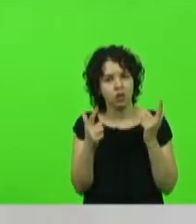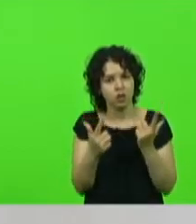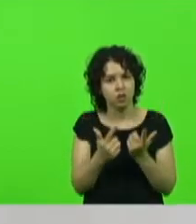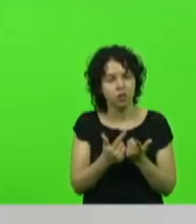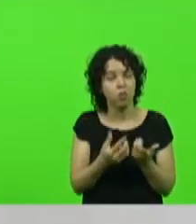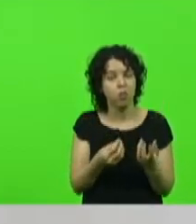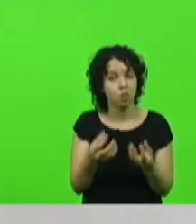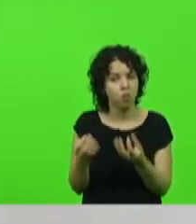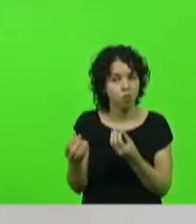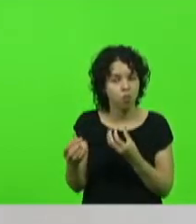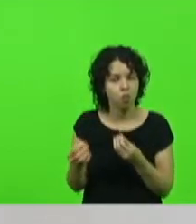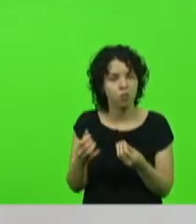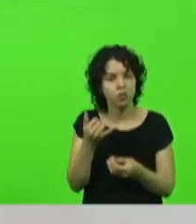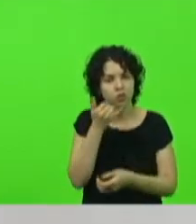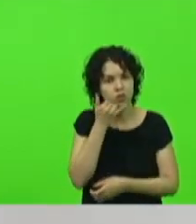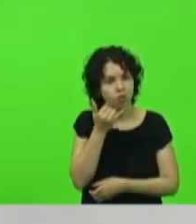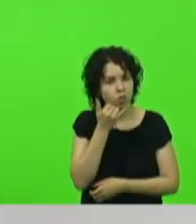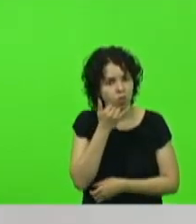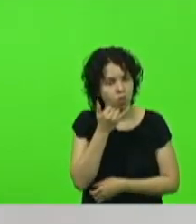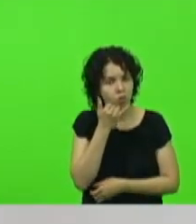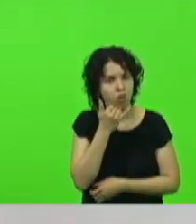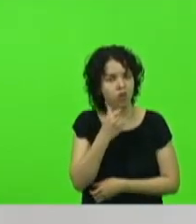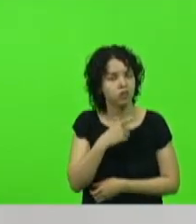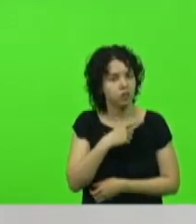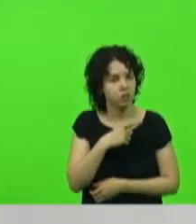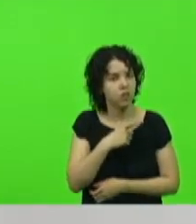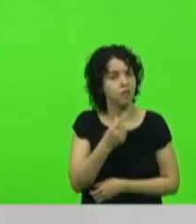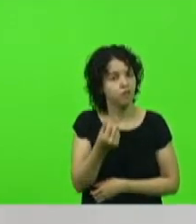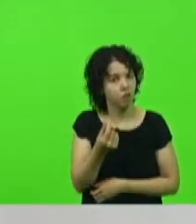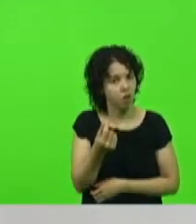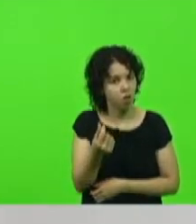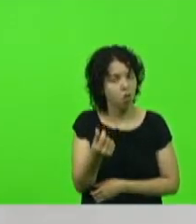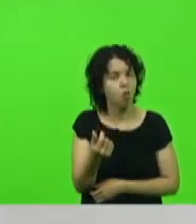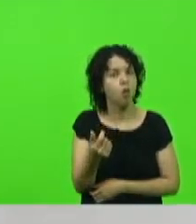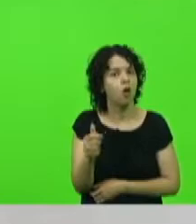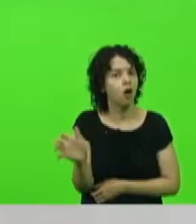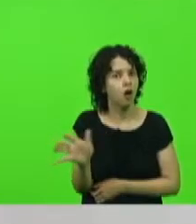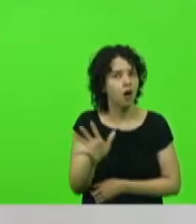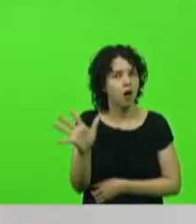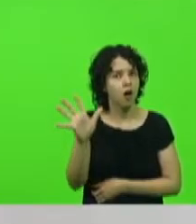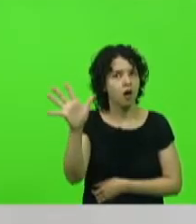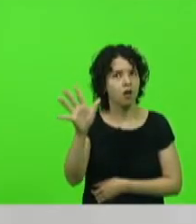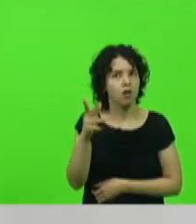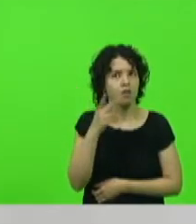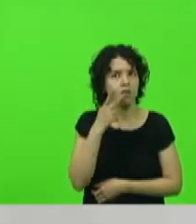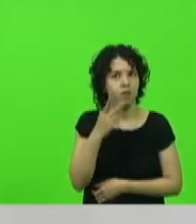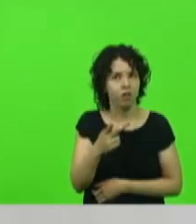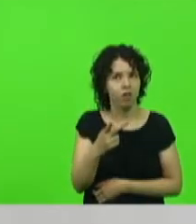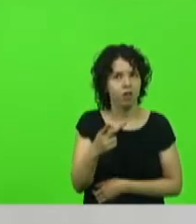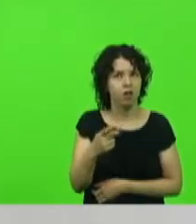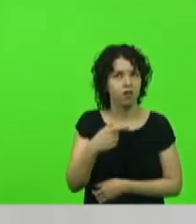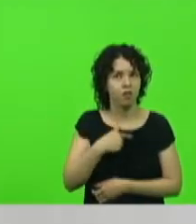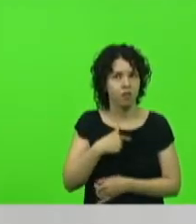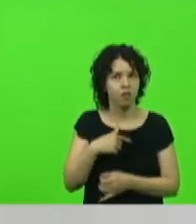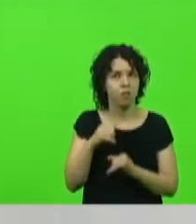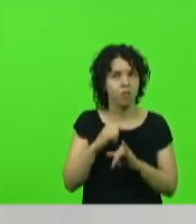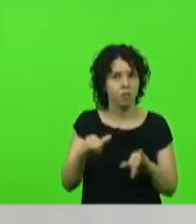de última geração, tem valores muito altos. Eu não vou falar o comercial dele, que eu não vou fazer propaganda, é o 12,